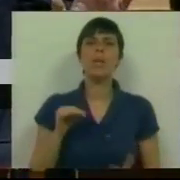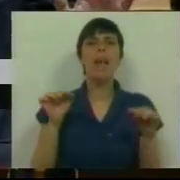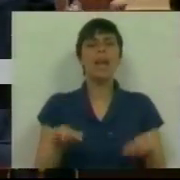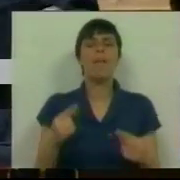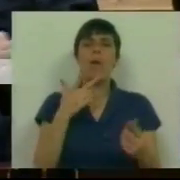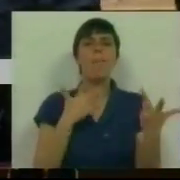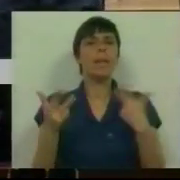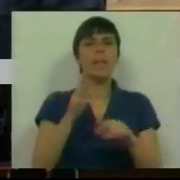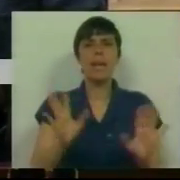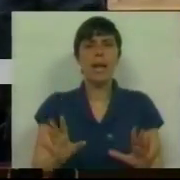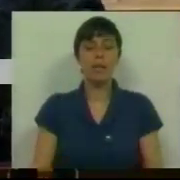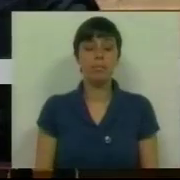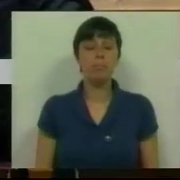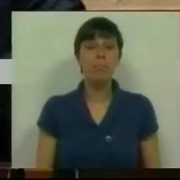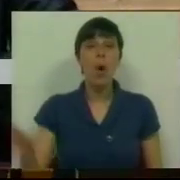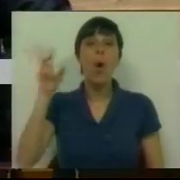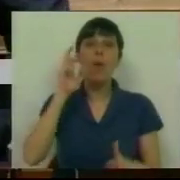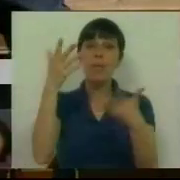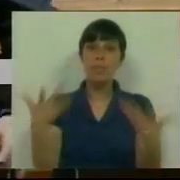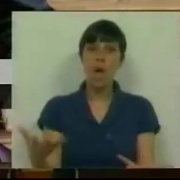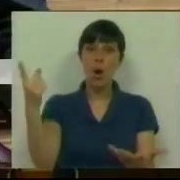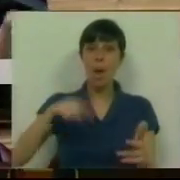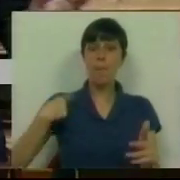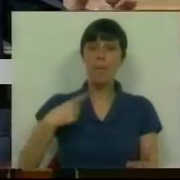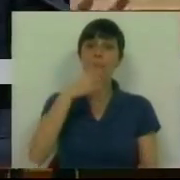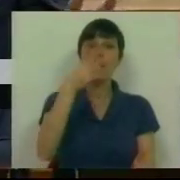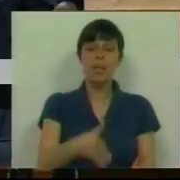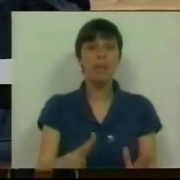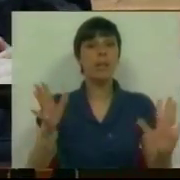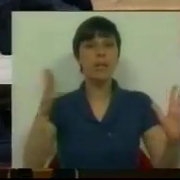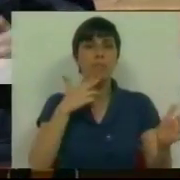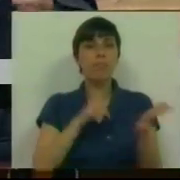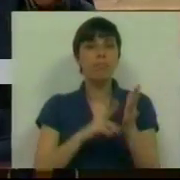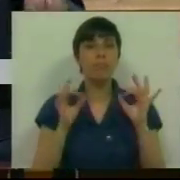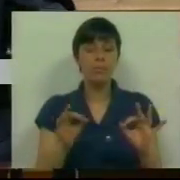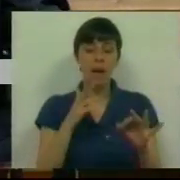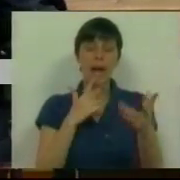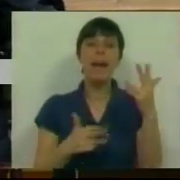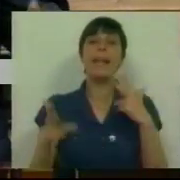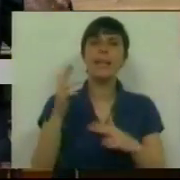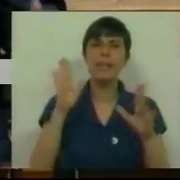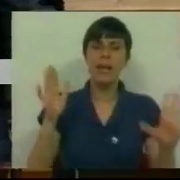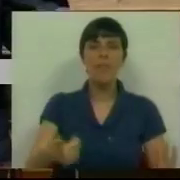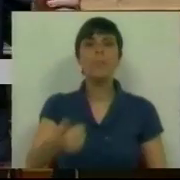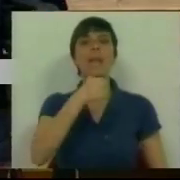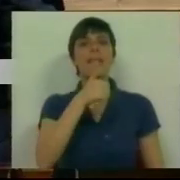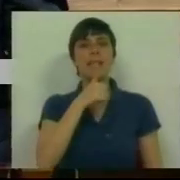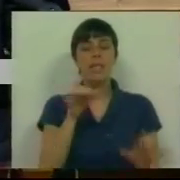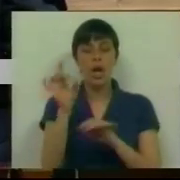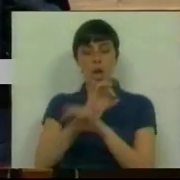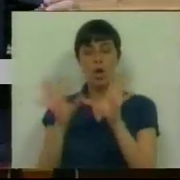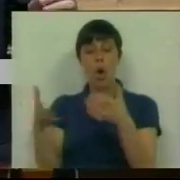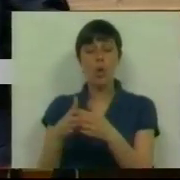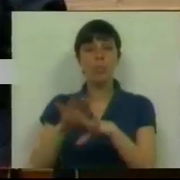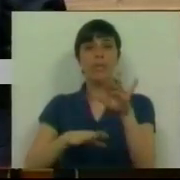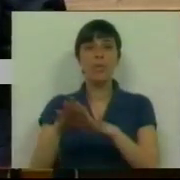para ser criticado. Ouvimos-la agora dizer que, afinal, é criticável a decisão que o Eurogrupo